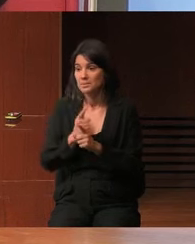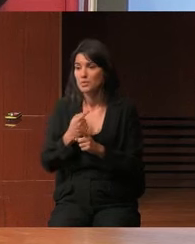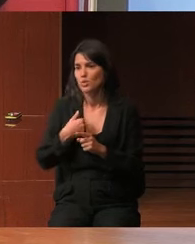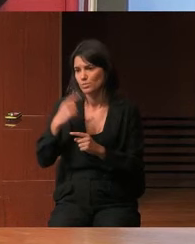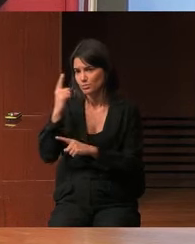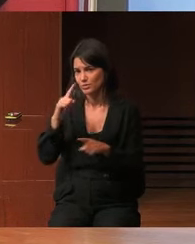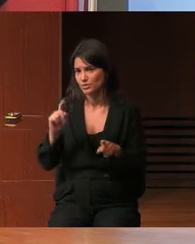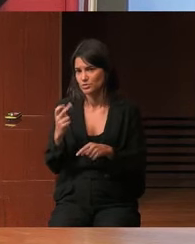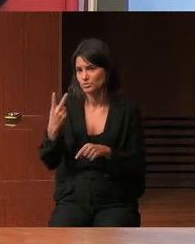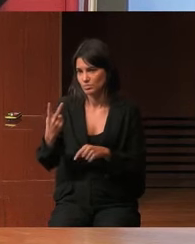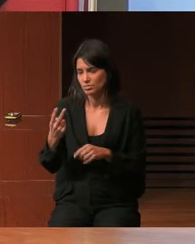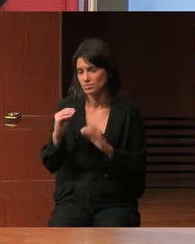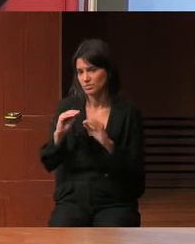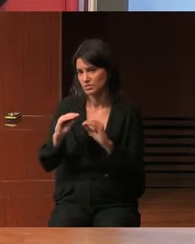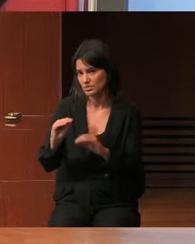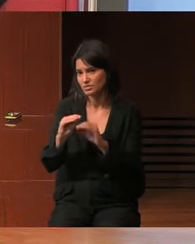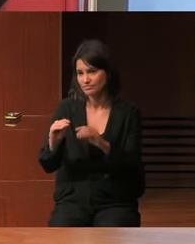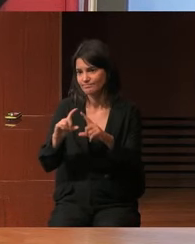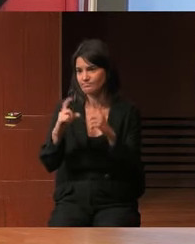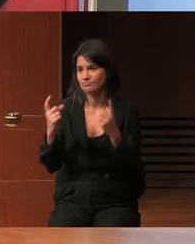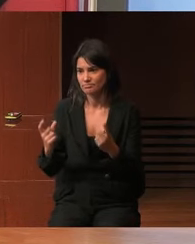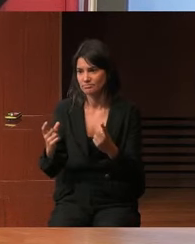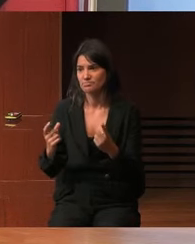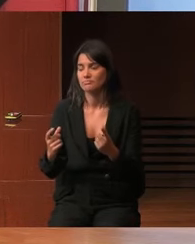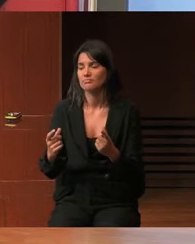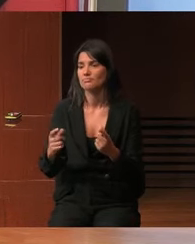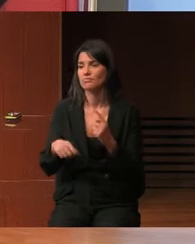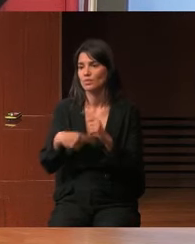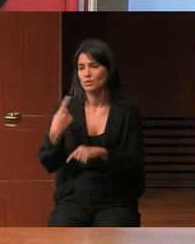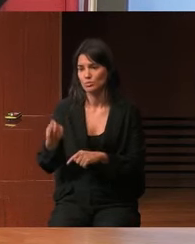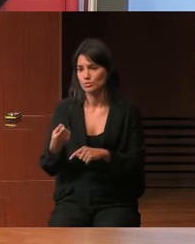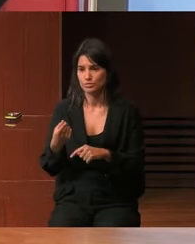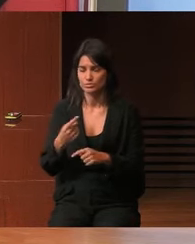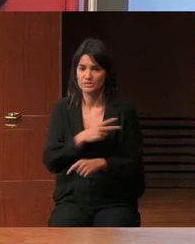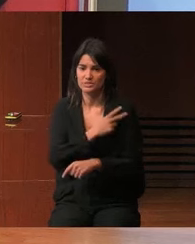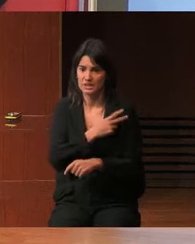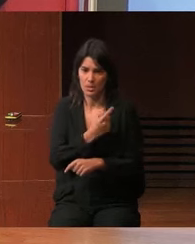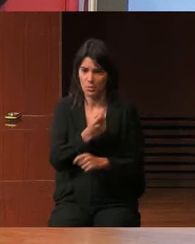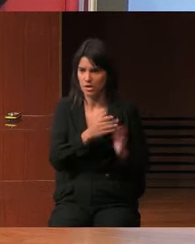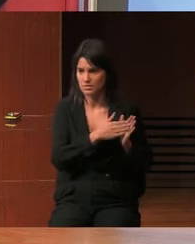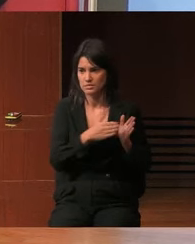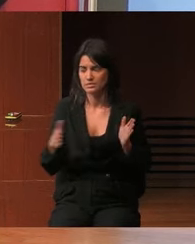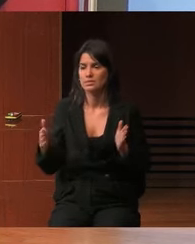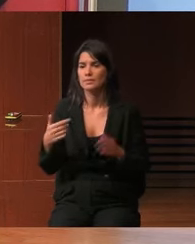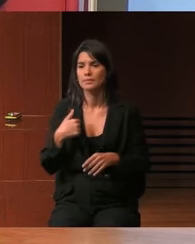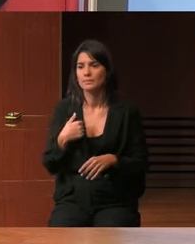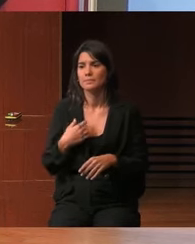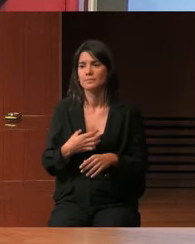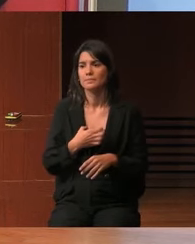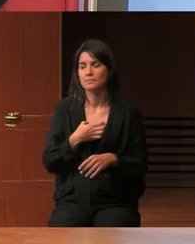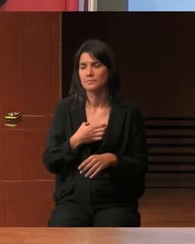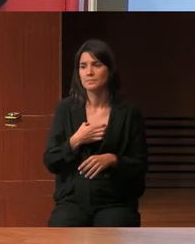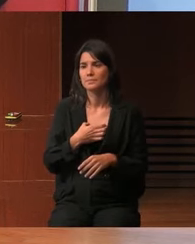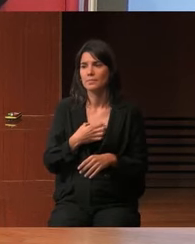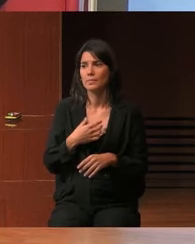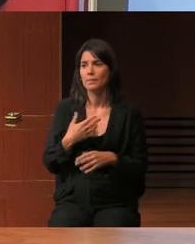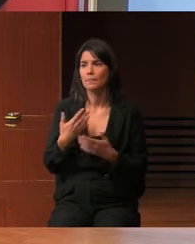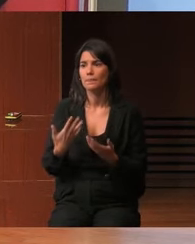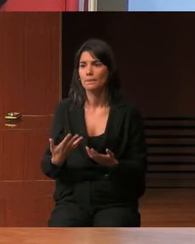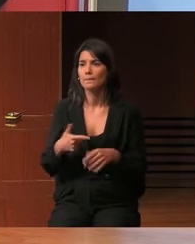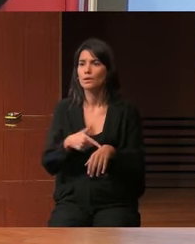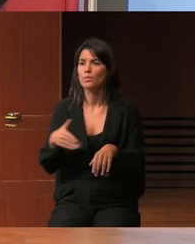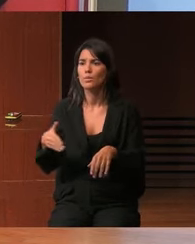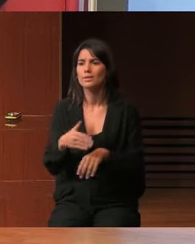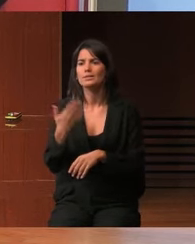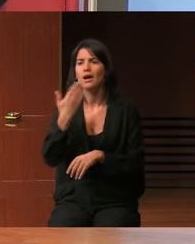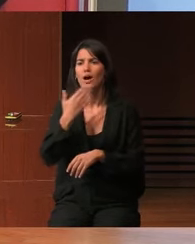professor no ensino secundário e depois tenho sido basicamente professor na universidade. Mas eu continuo a achar que uma coisa que define o momento da